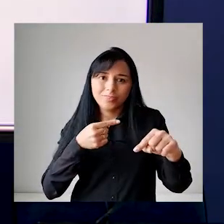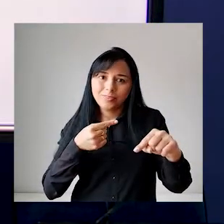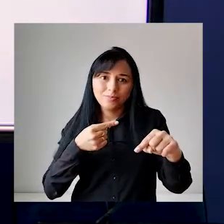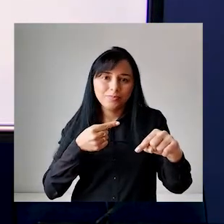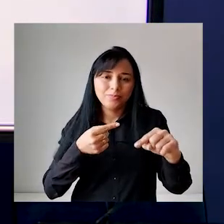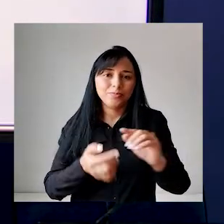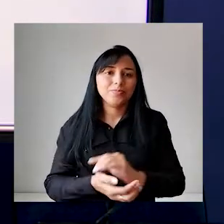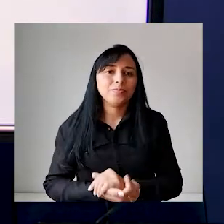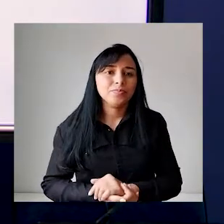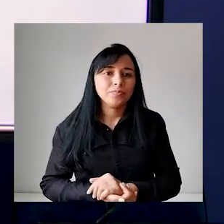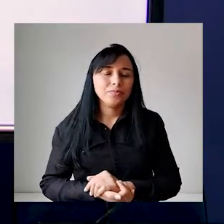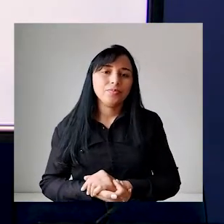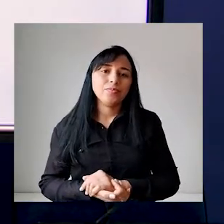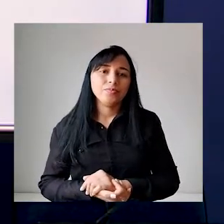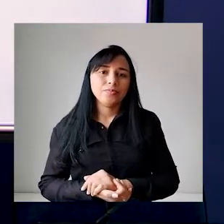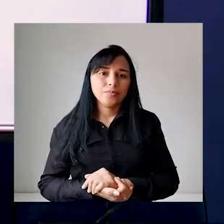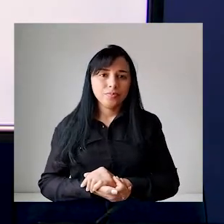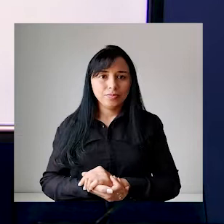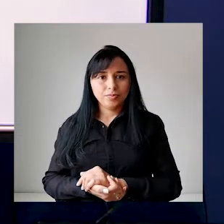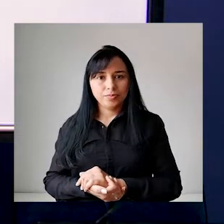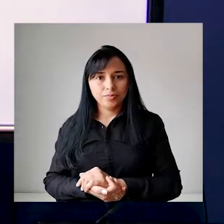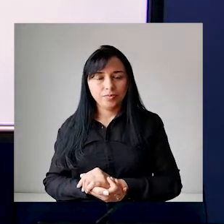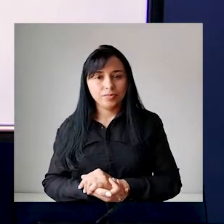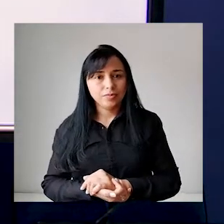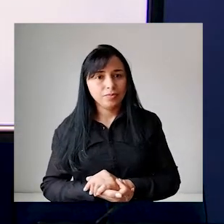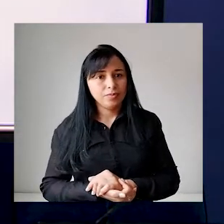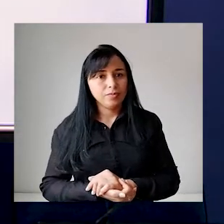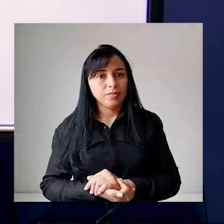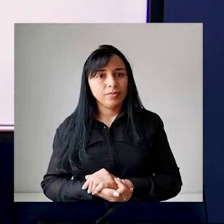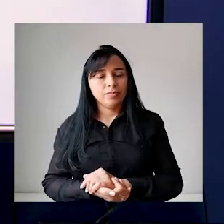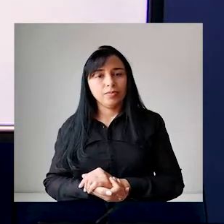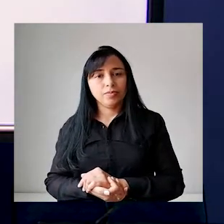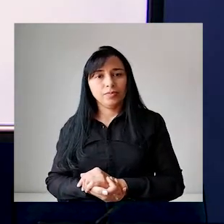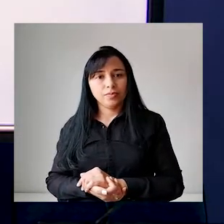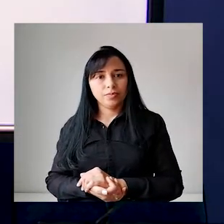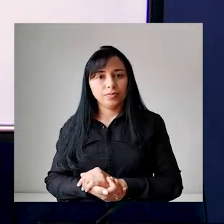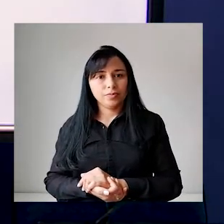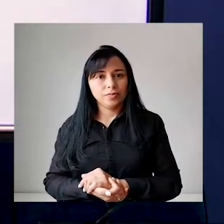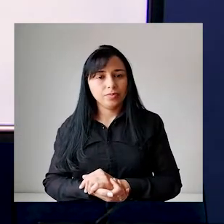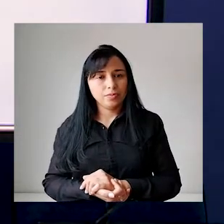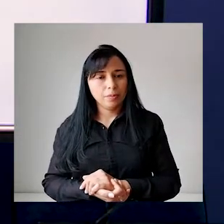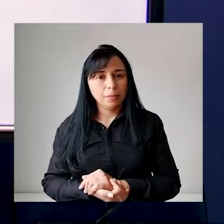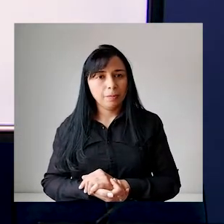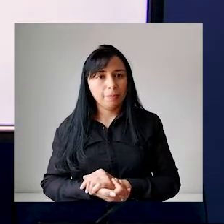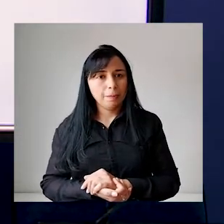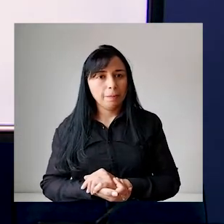elevando aos índices sejam números negativos, assim como a gente viu no início.